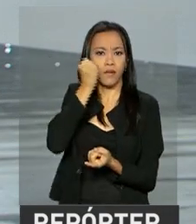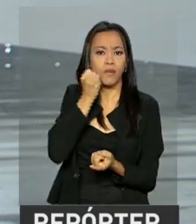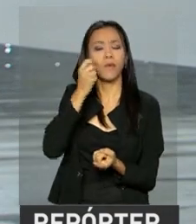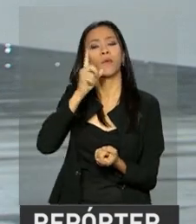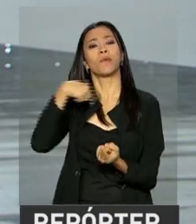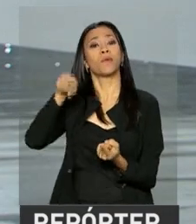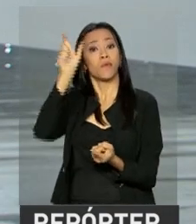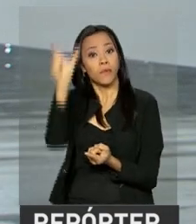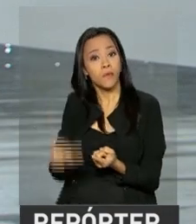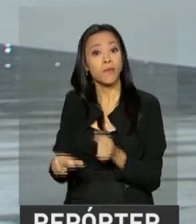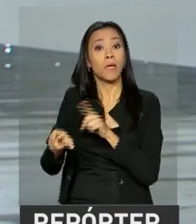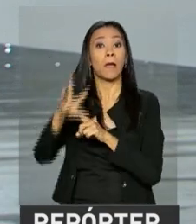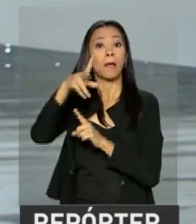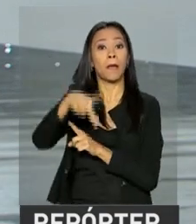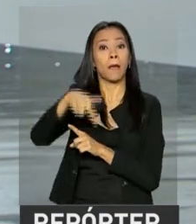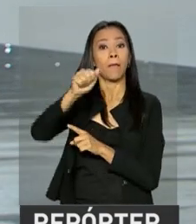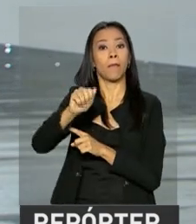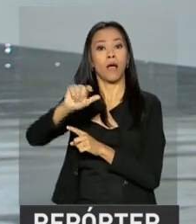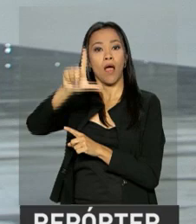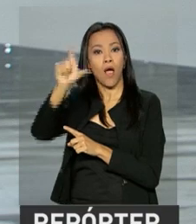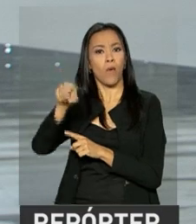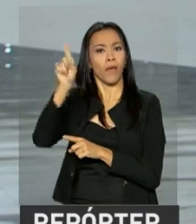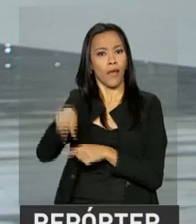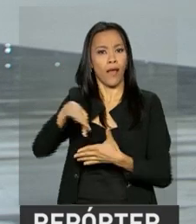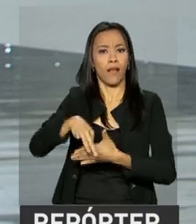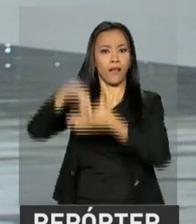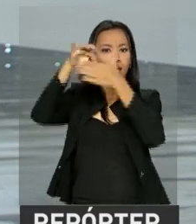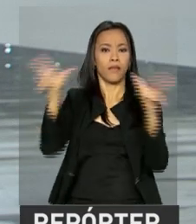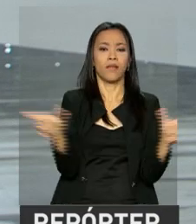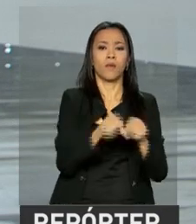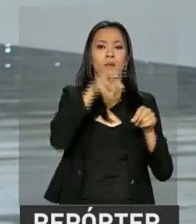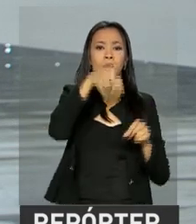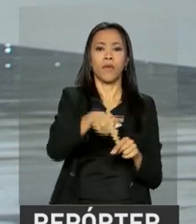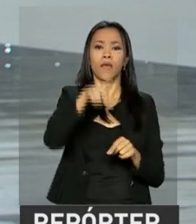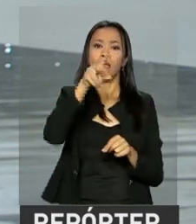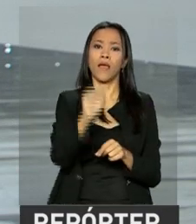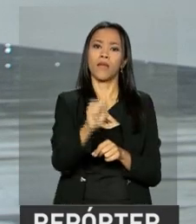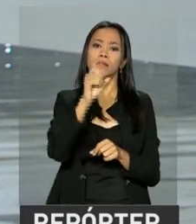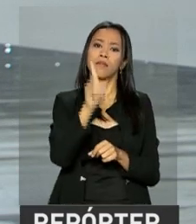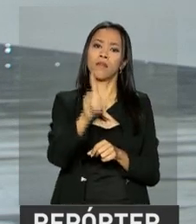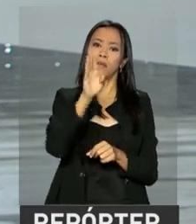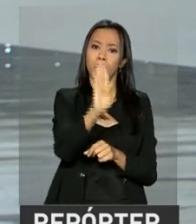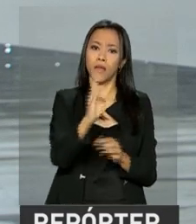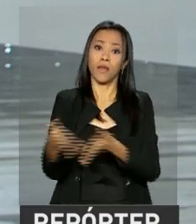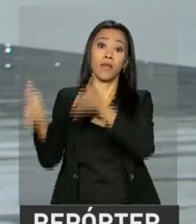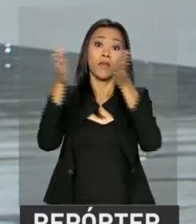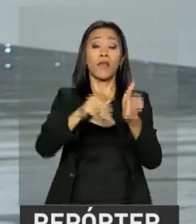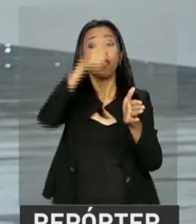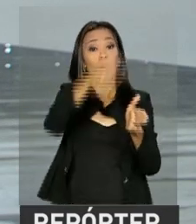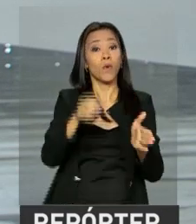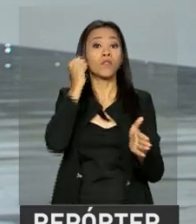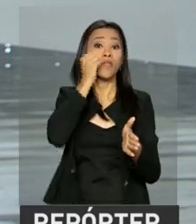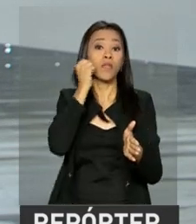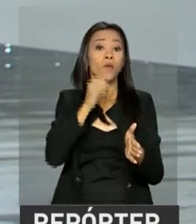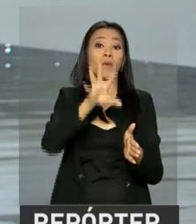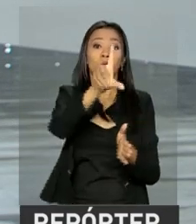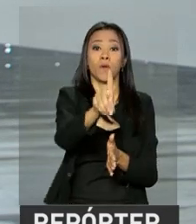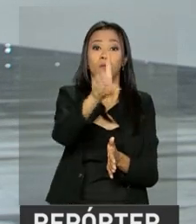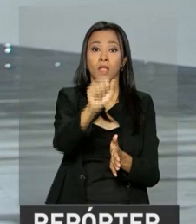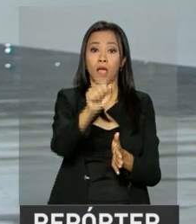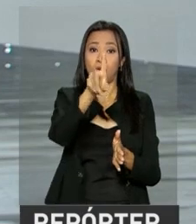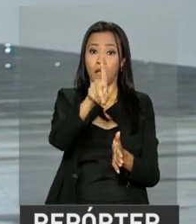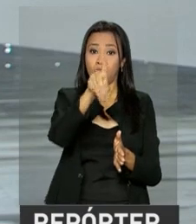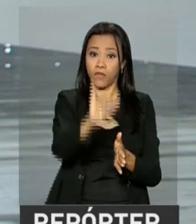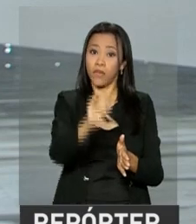eles o senador Paulo Bauer líder do PSDB no Senado e o senador Davi AC columb do